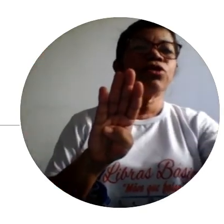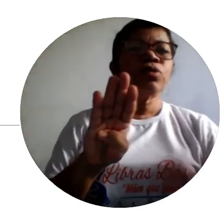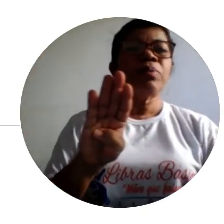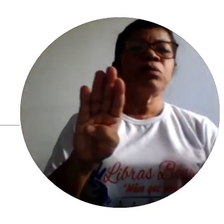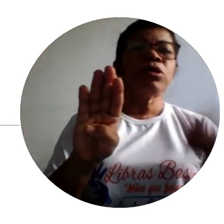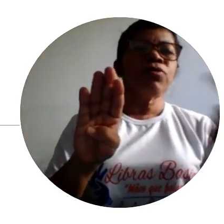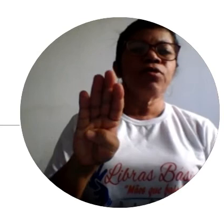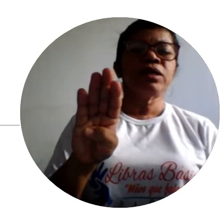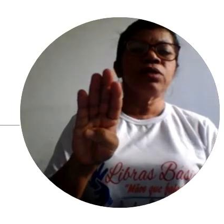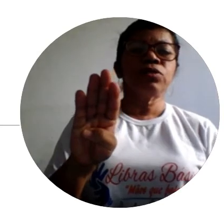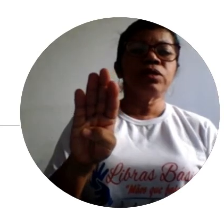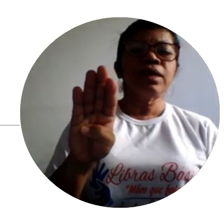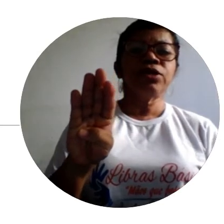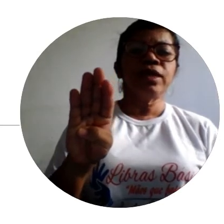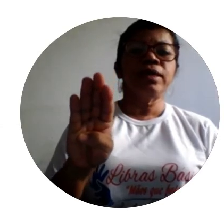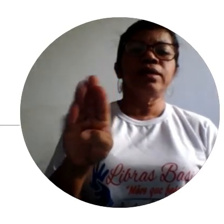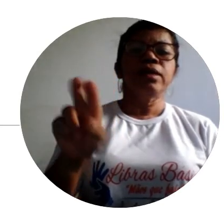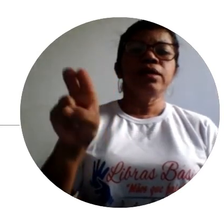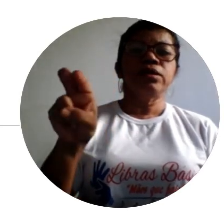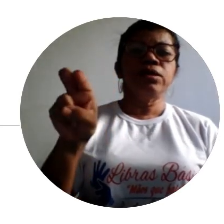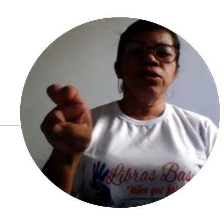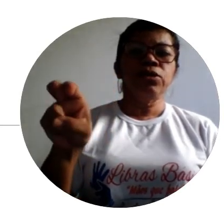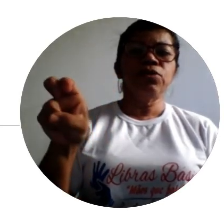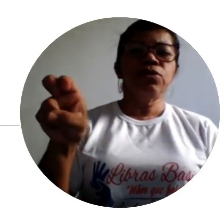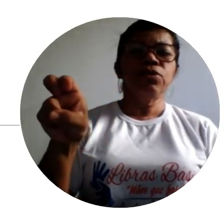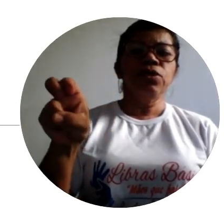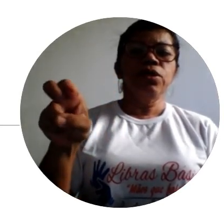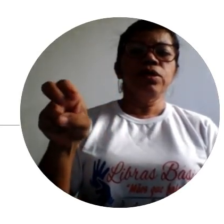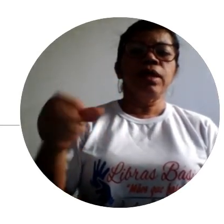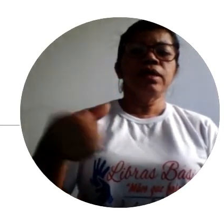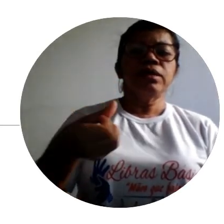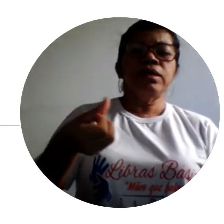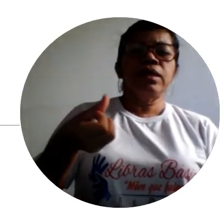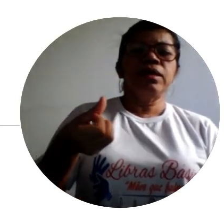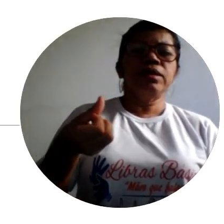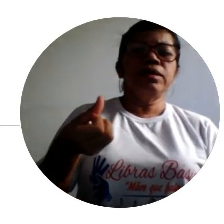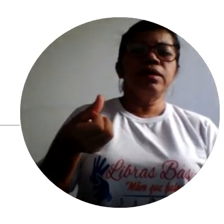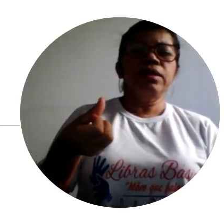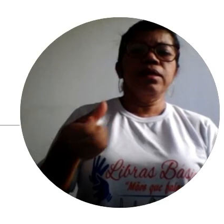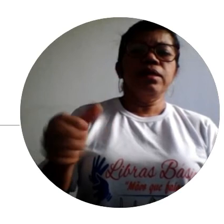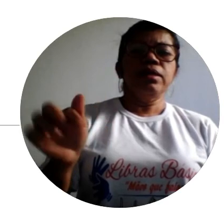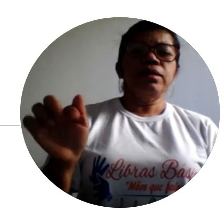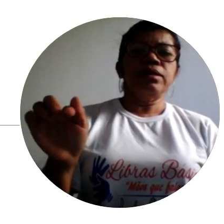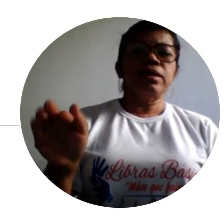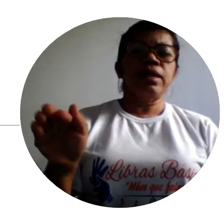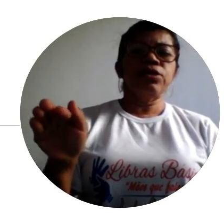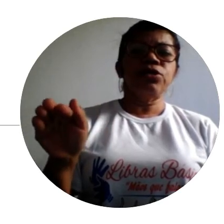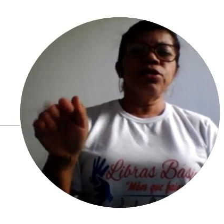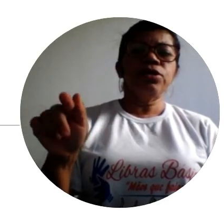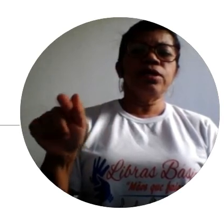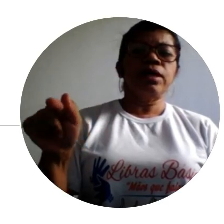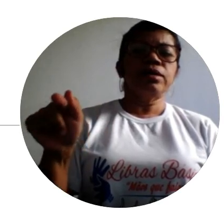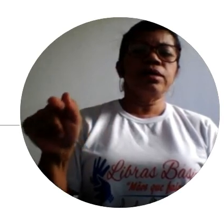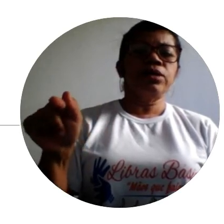diante, continua a mesma configuração dos cardinais. 5, tá? 6,